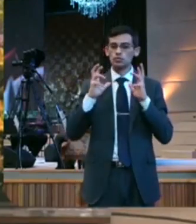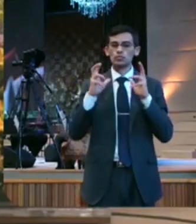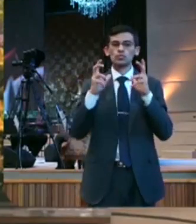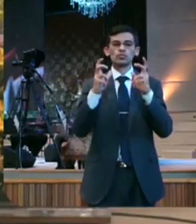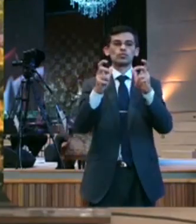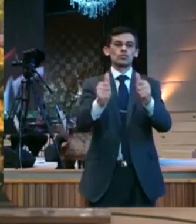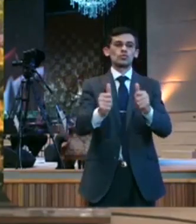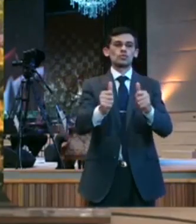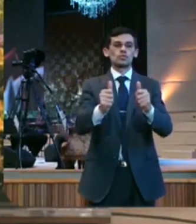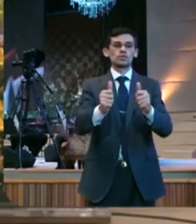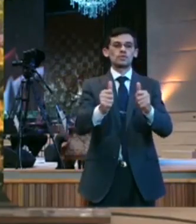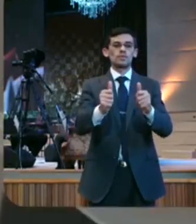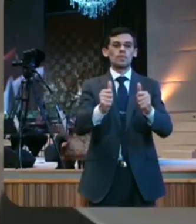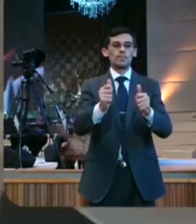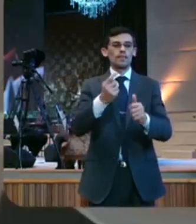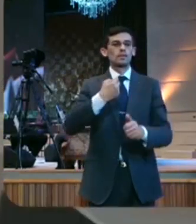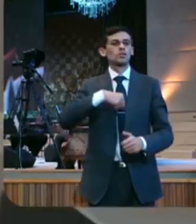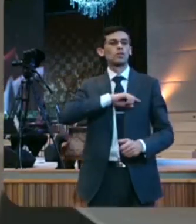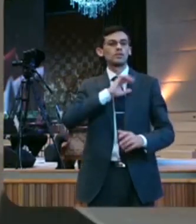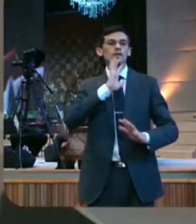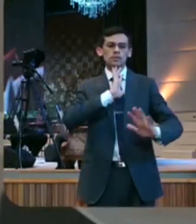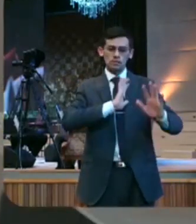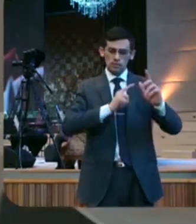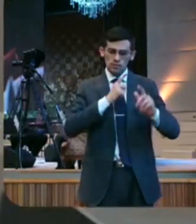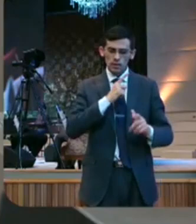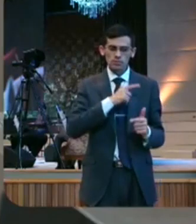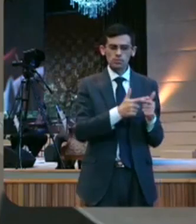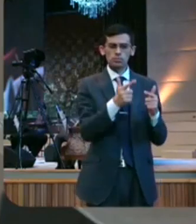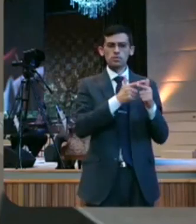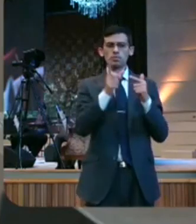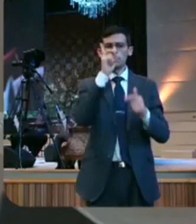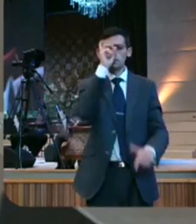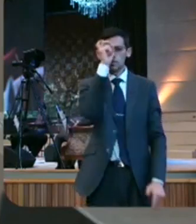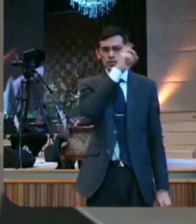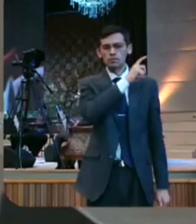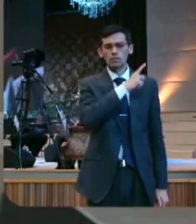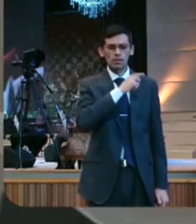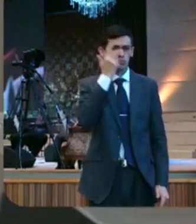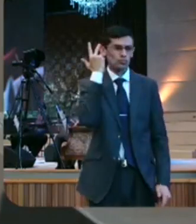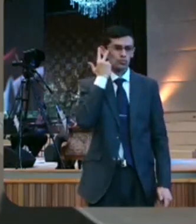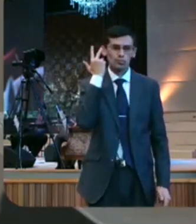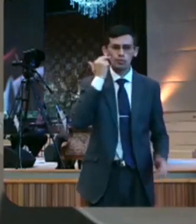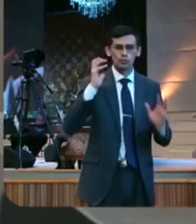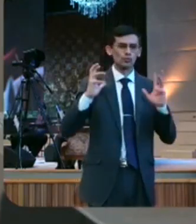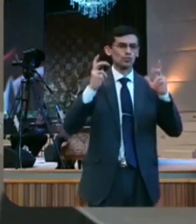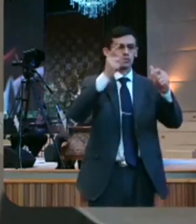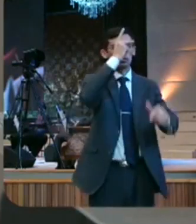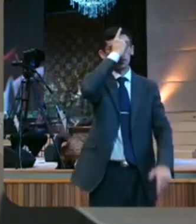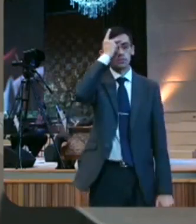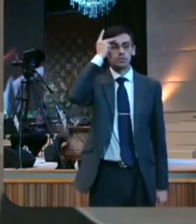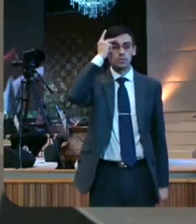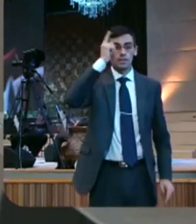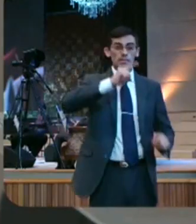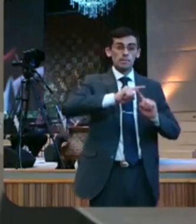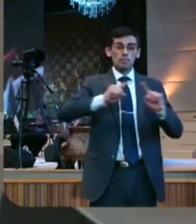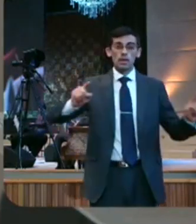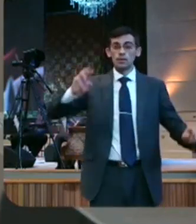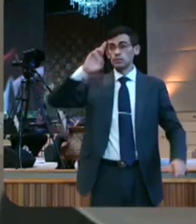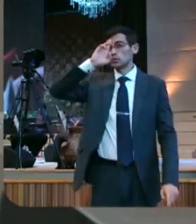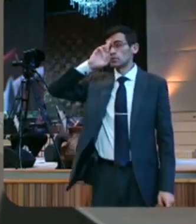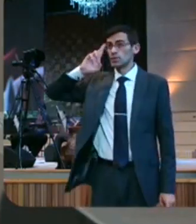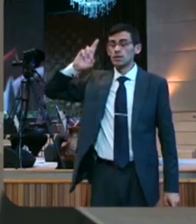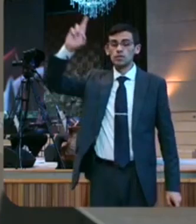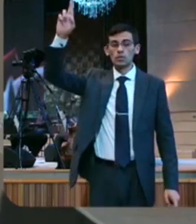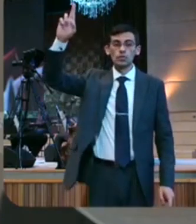todas. Não é que a gente não passe por lutas, problemas ou dificuldades, mas o Senhor é